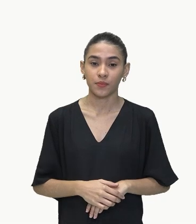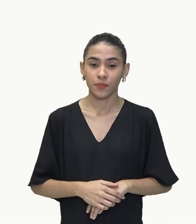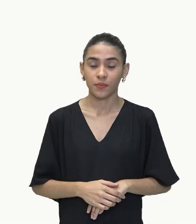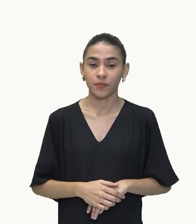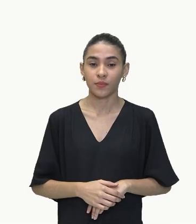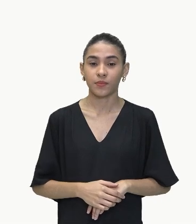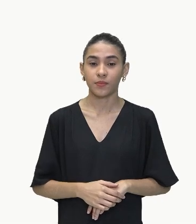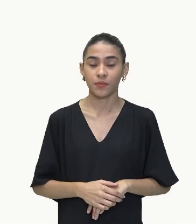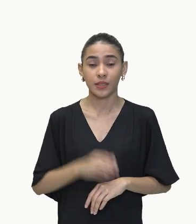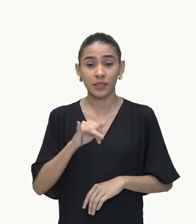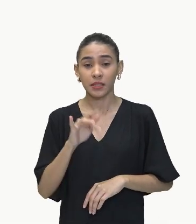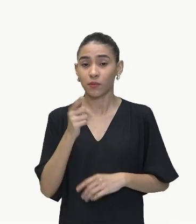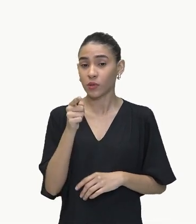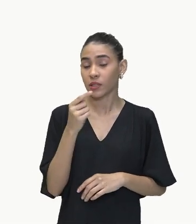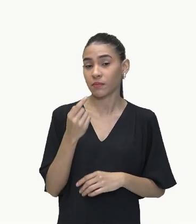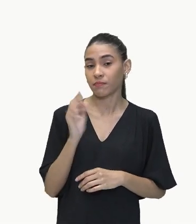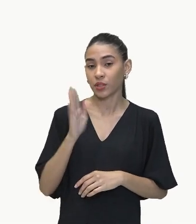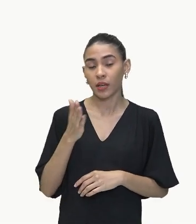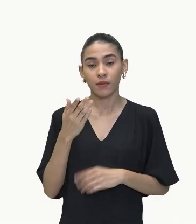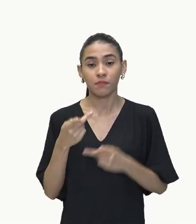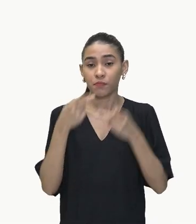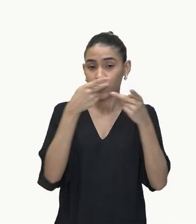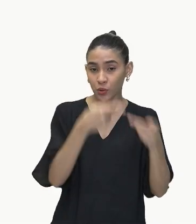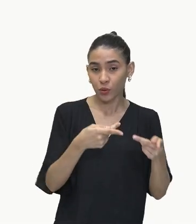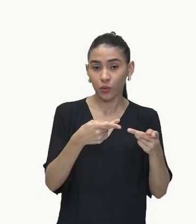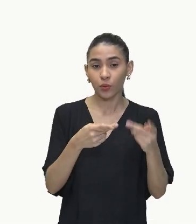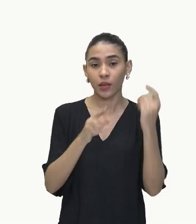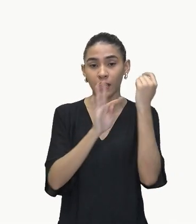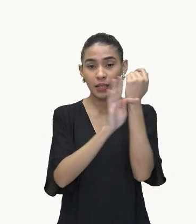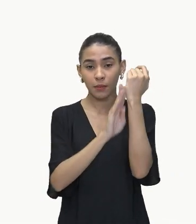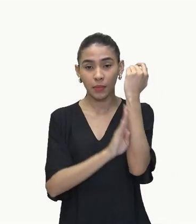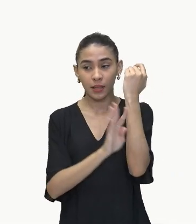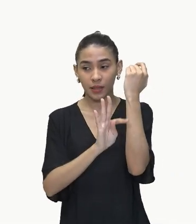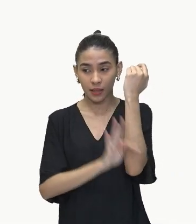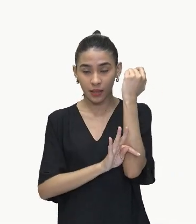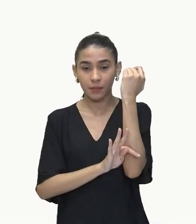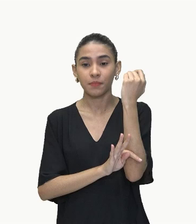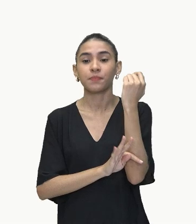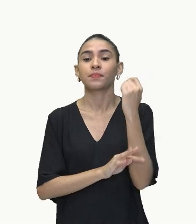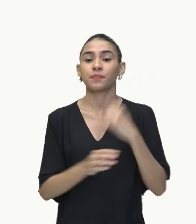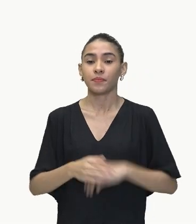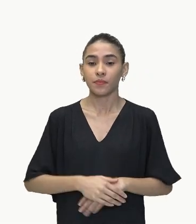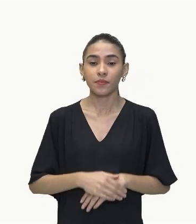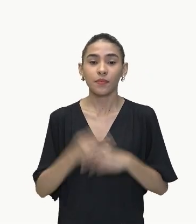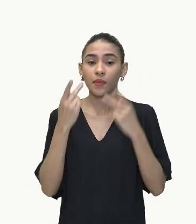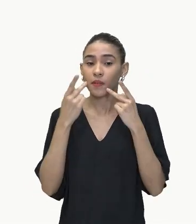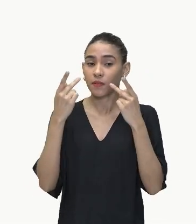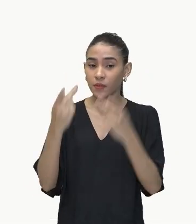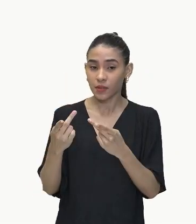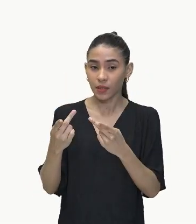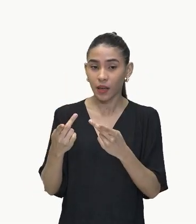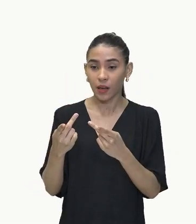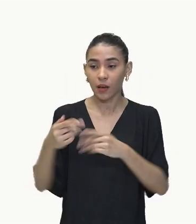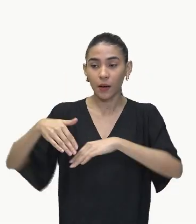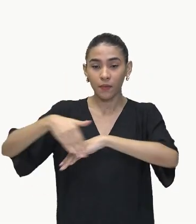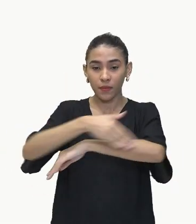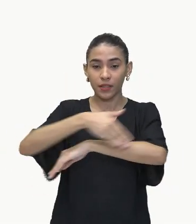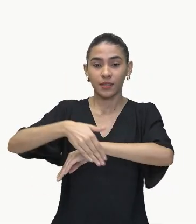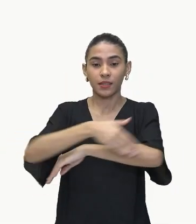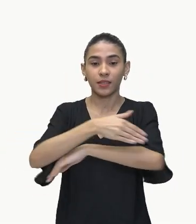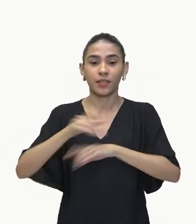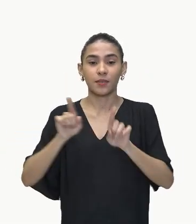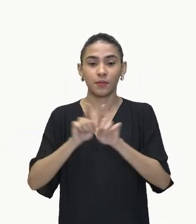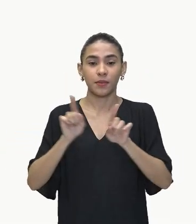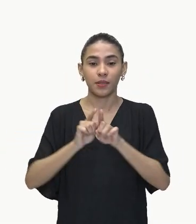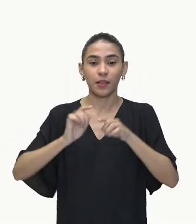quem esteve ali em Tabatinga sabe bem do que eu estou falando, porque você segue ali pela avenida principal e passa